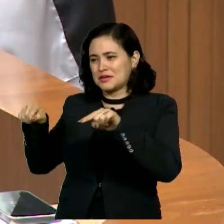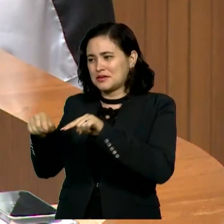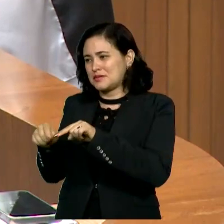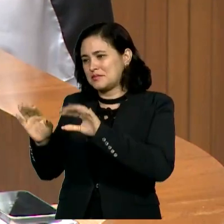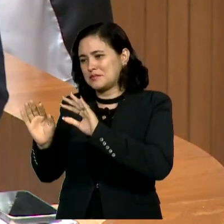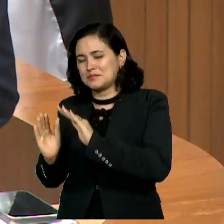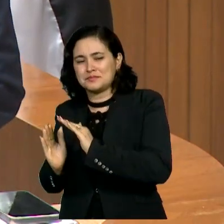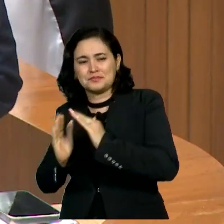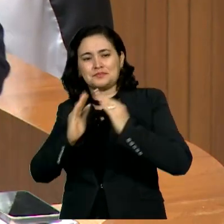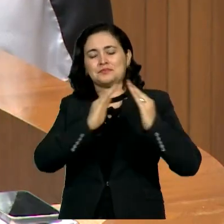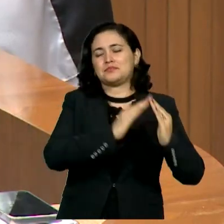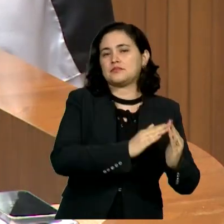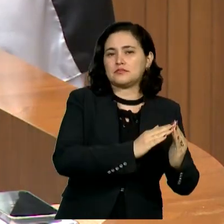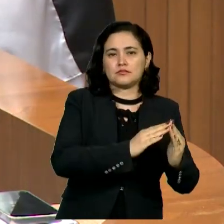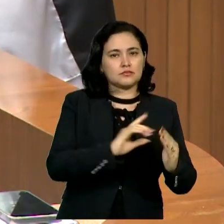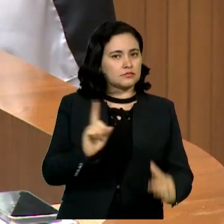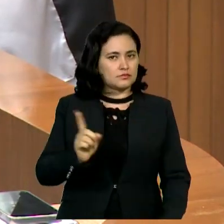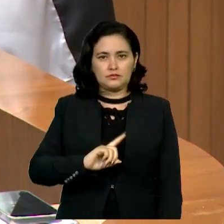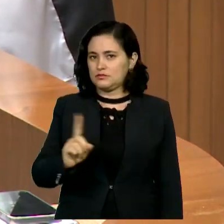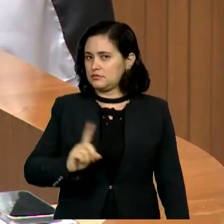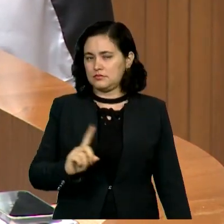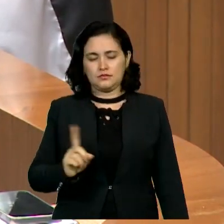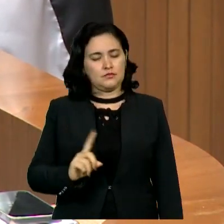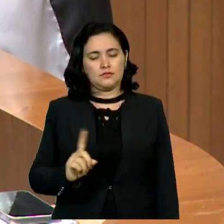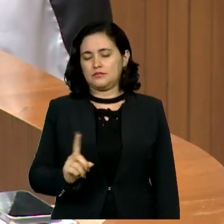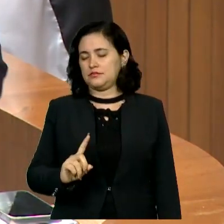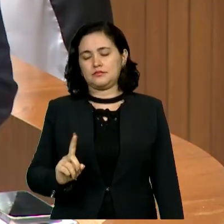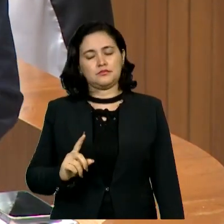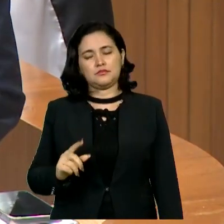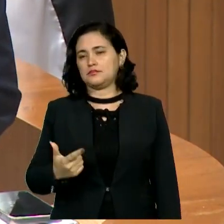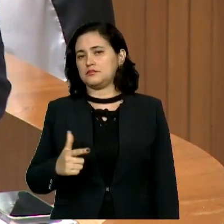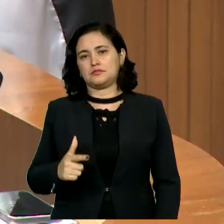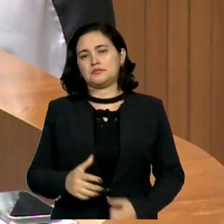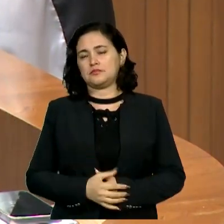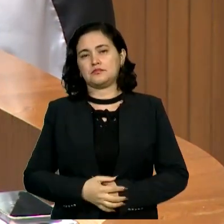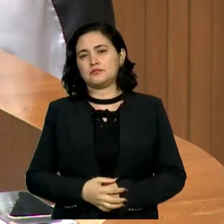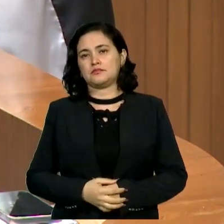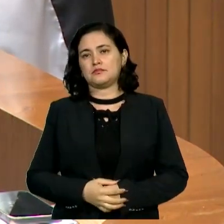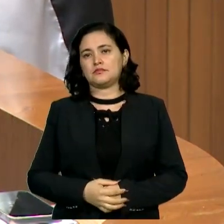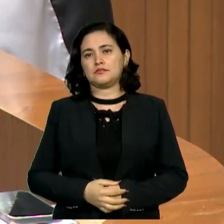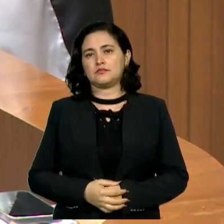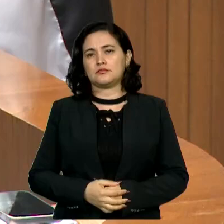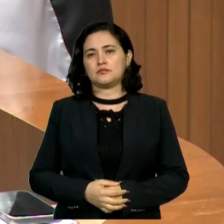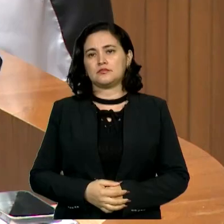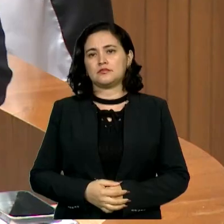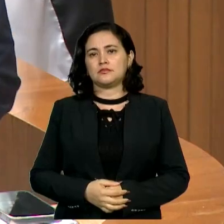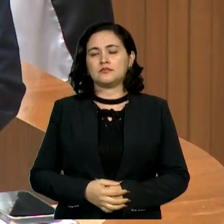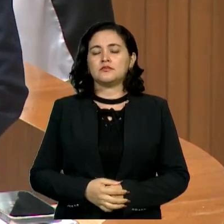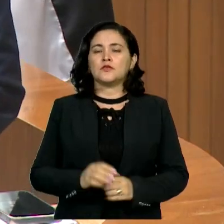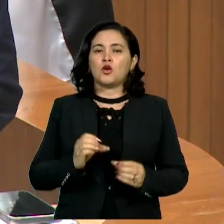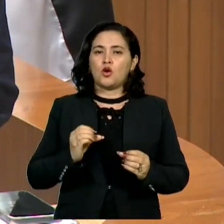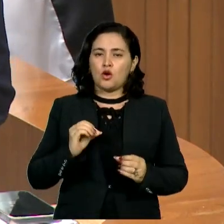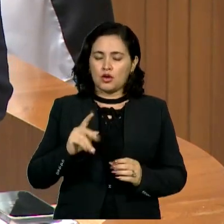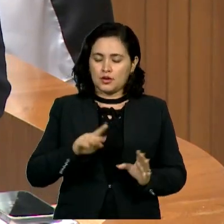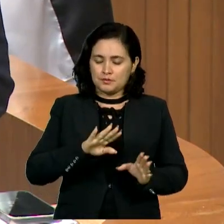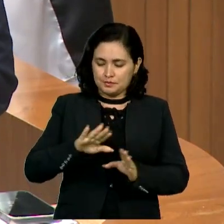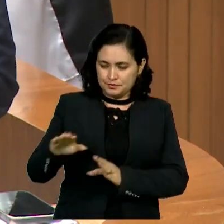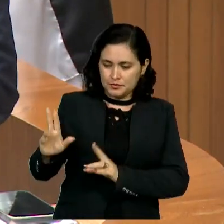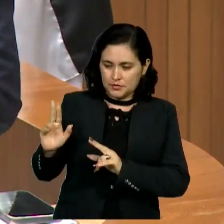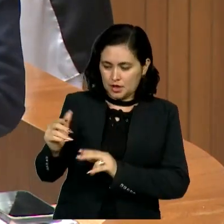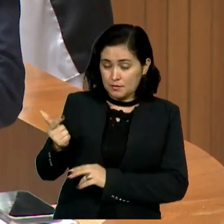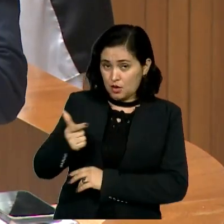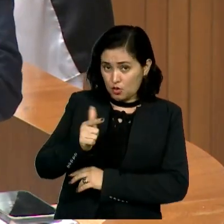é o entendimento judicial. Vamos lá. Falar aqui da falta d'água. Muitas pessoas me